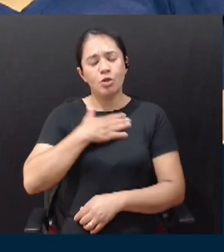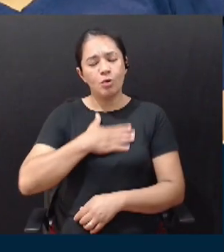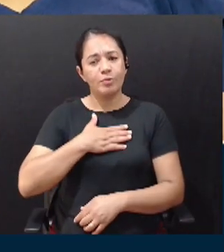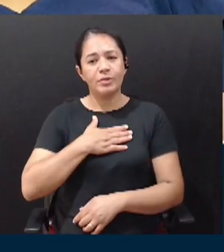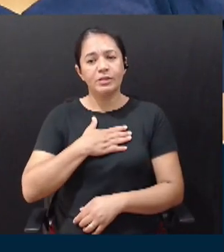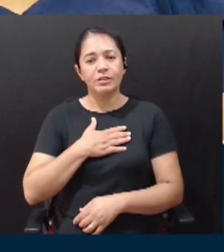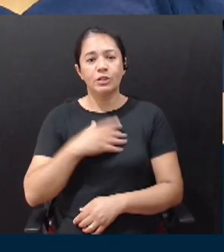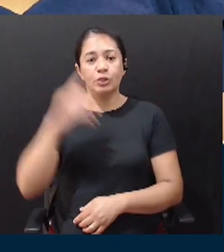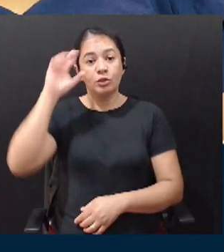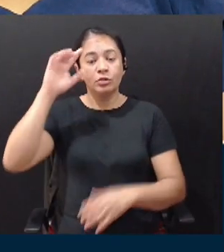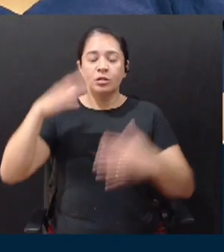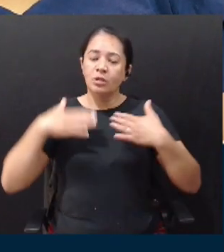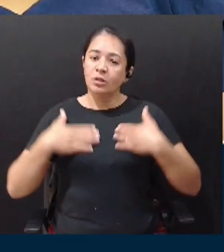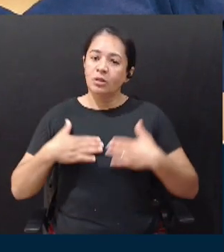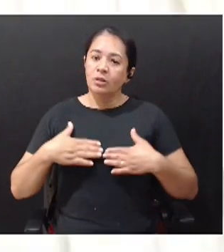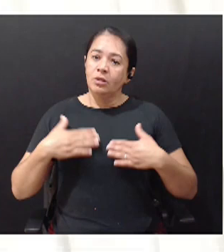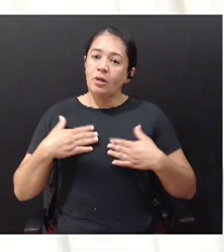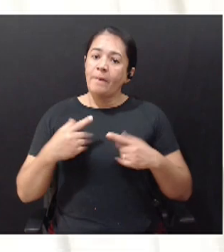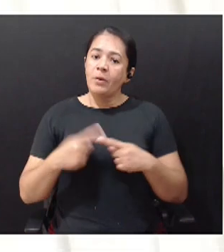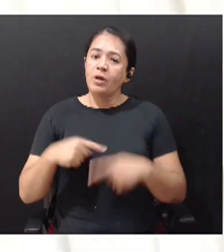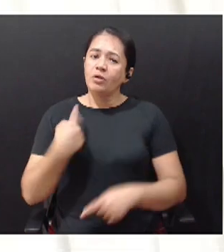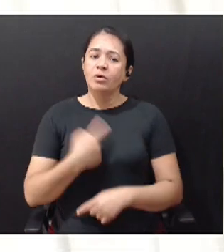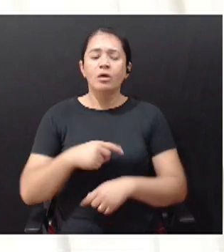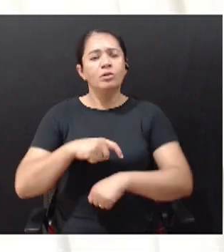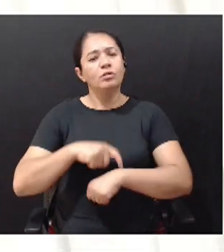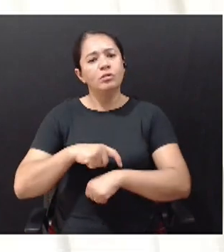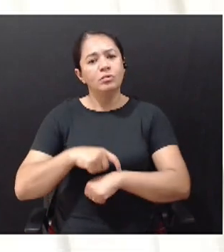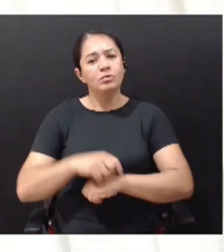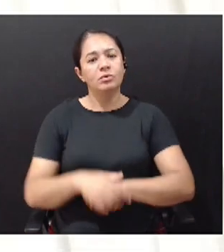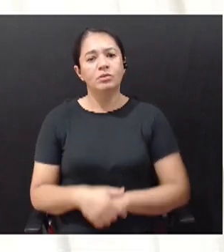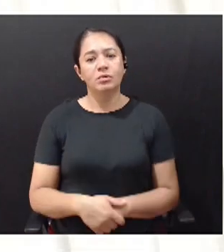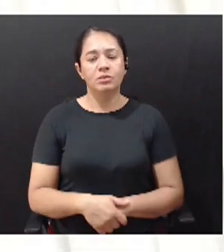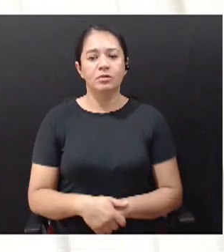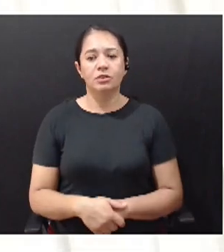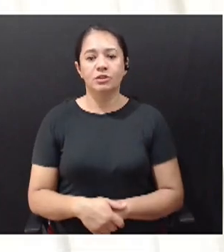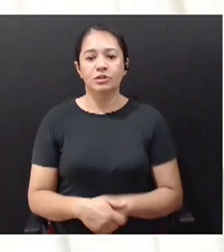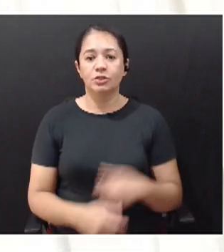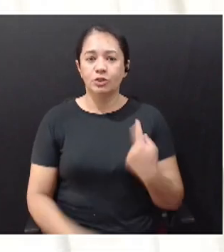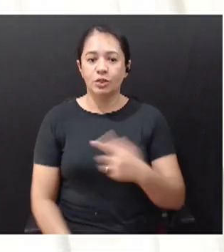nosso momento. A